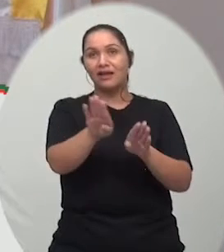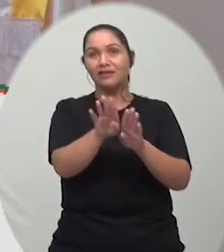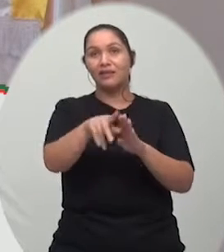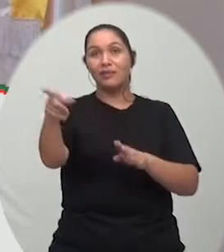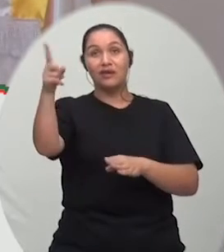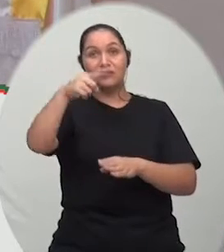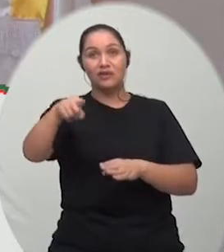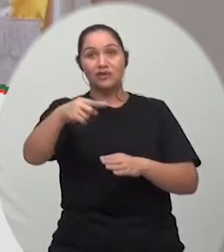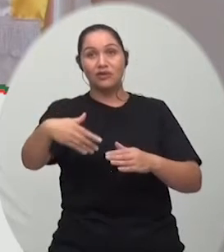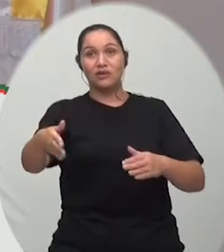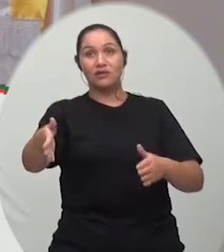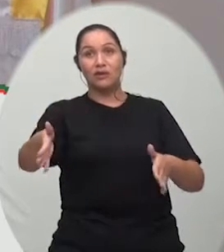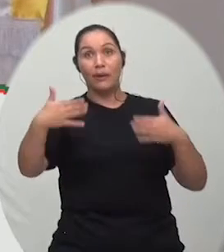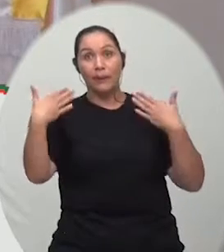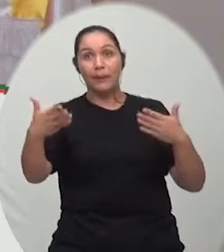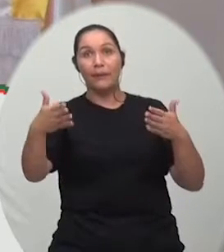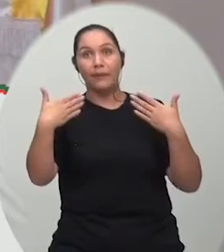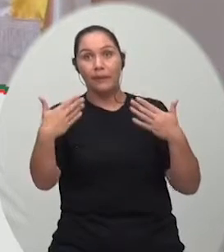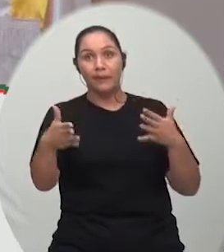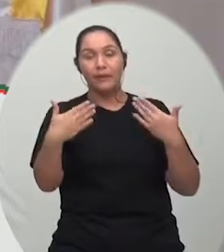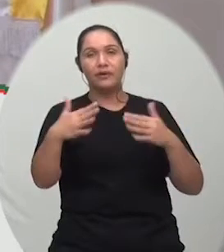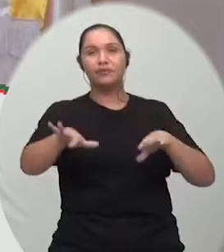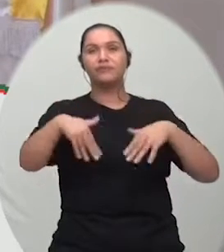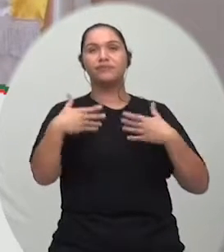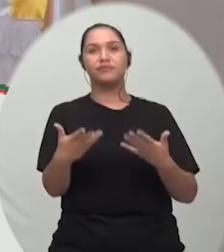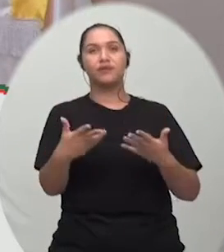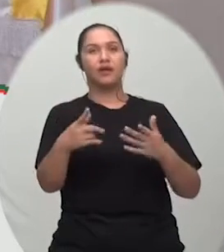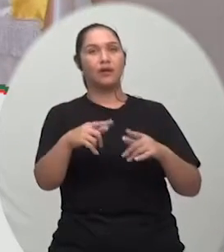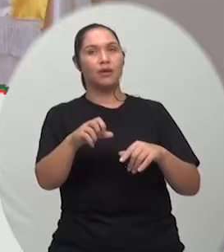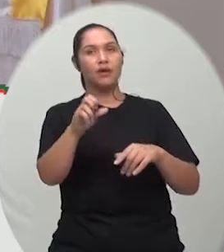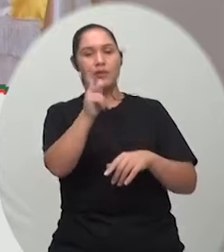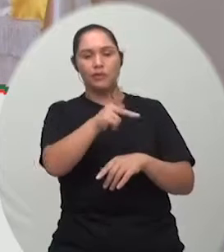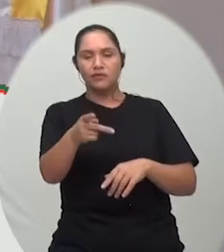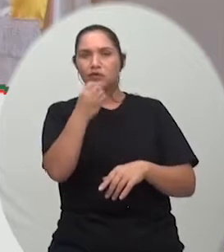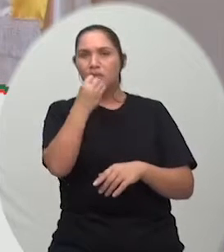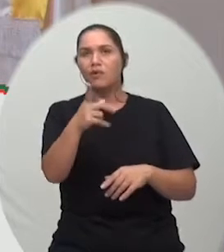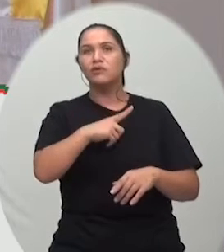ótimos. Mas a educação também é um ambiente escolar.